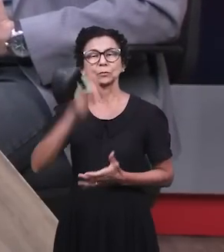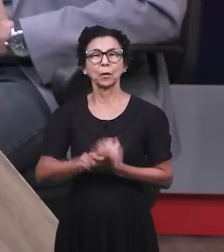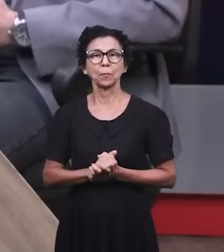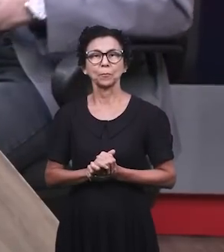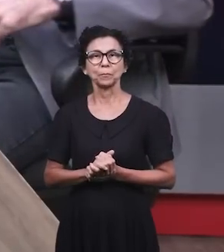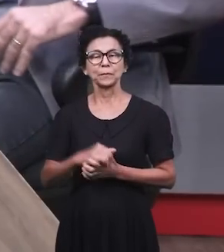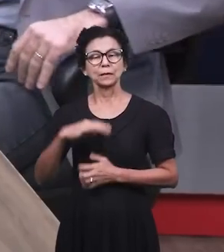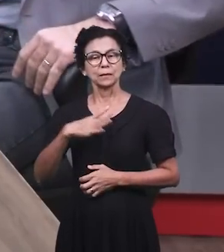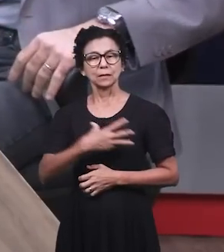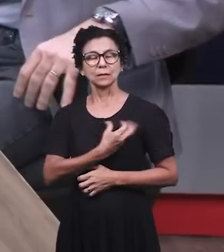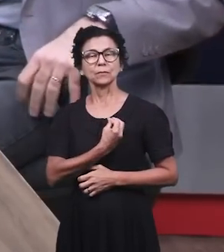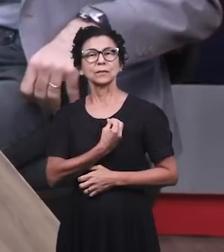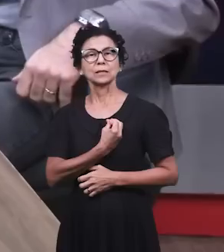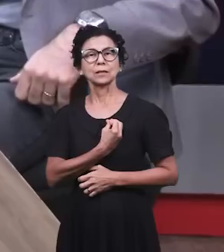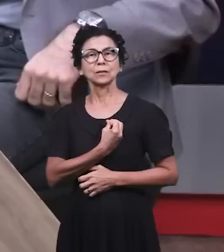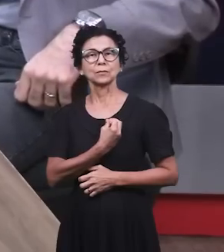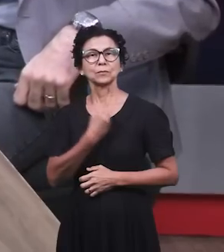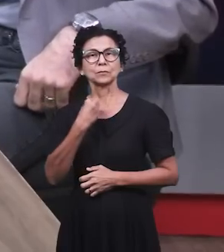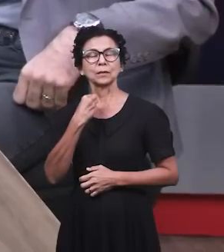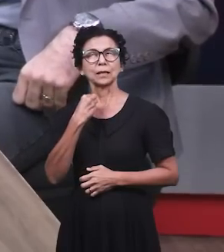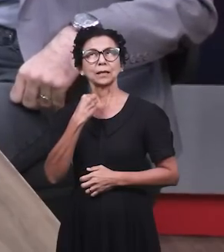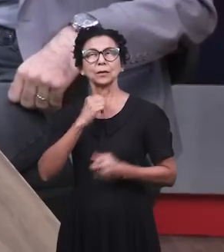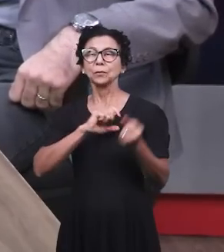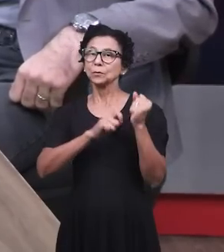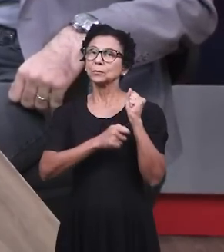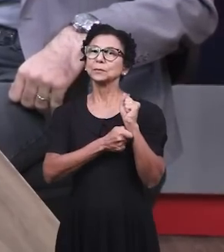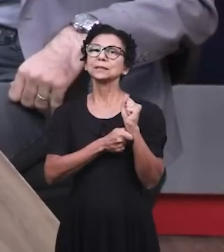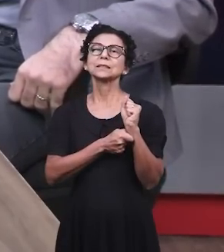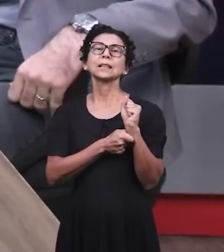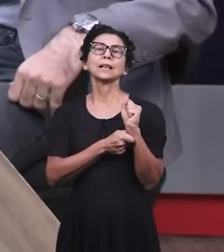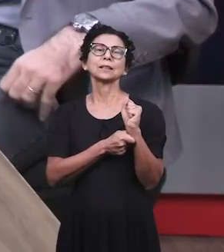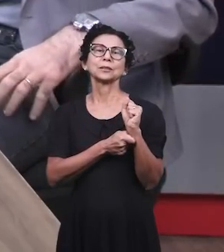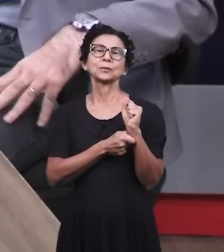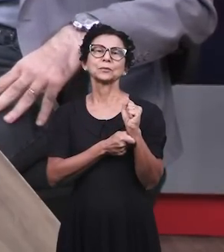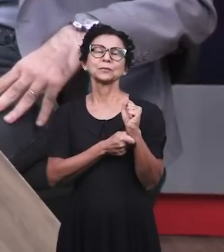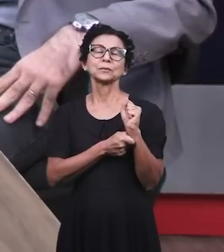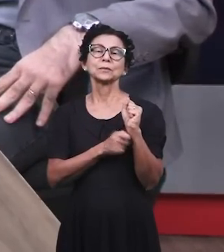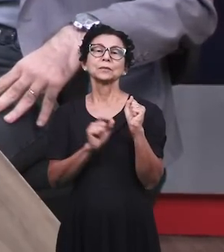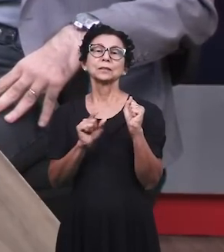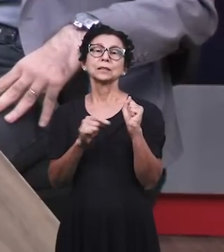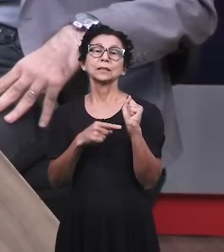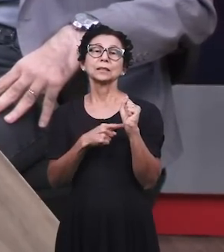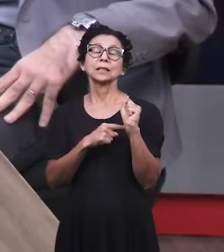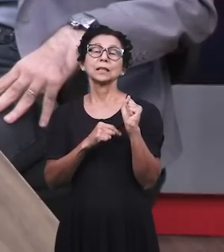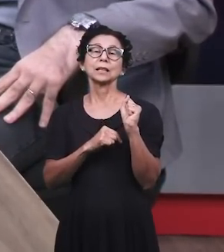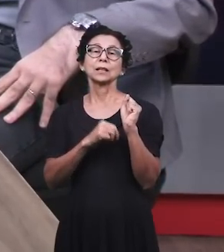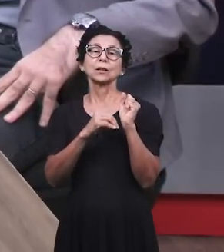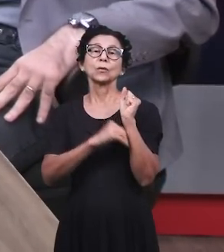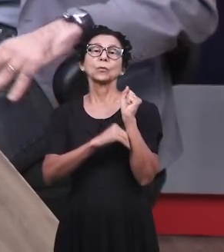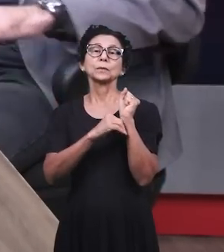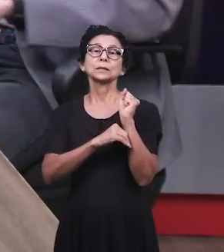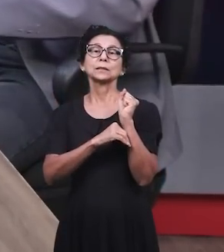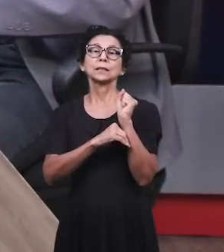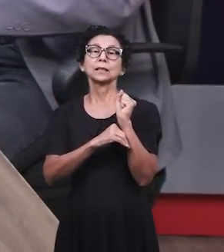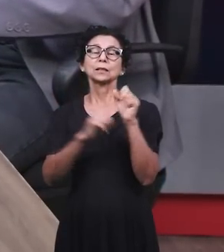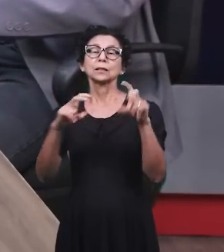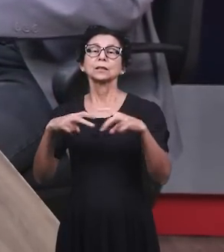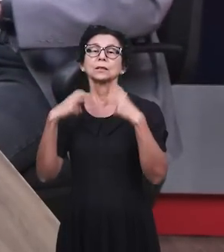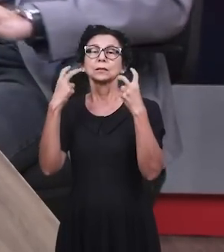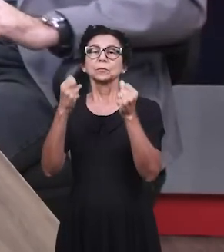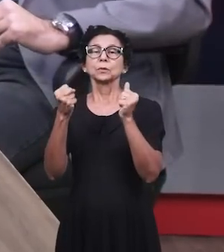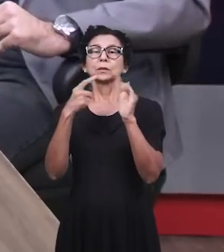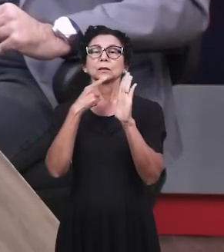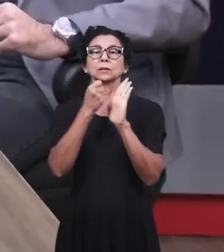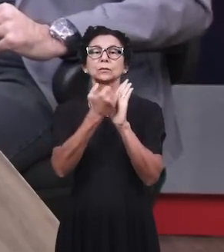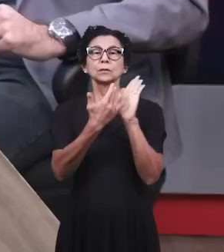mistério, que você precisa ter uma chave. A chave é o clamor pelo sangue de Jesus, que abre o invólucro do